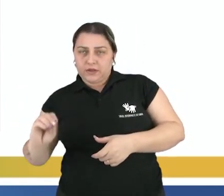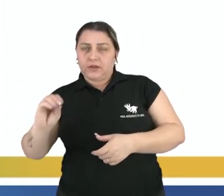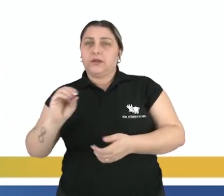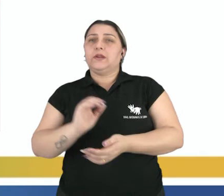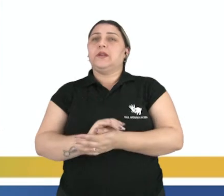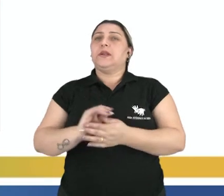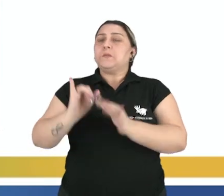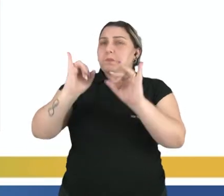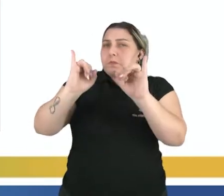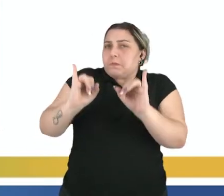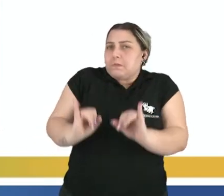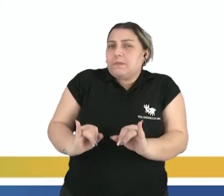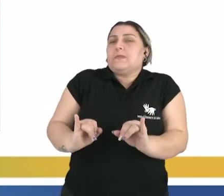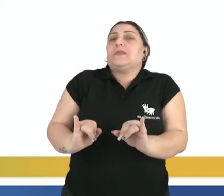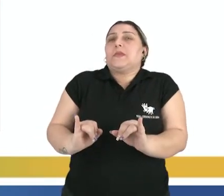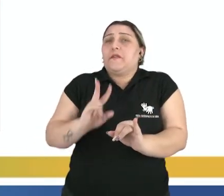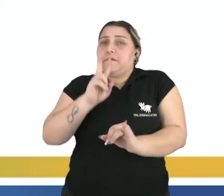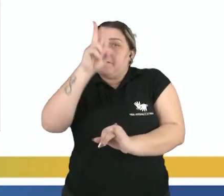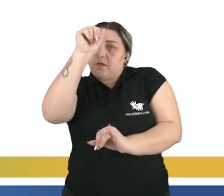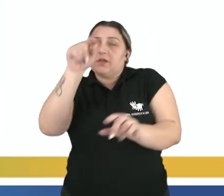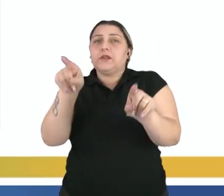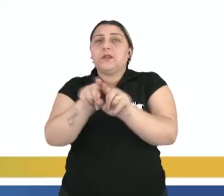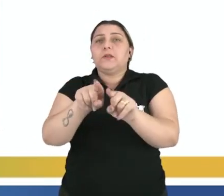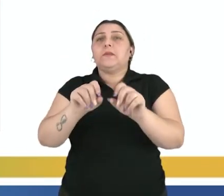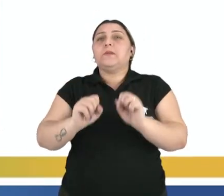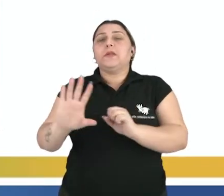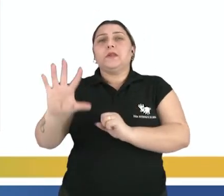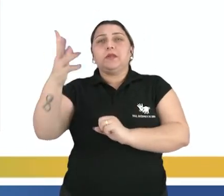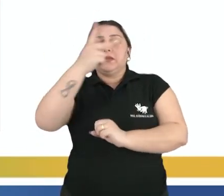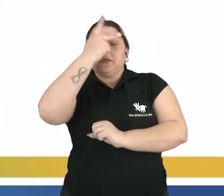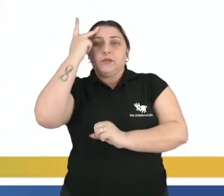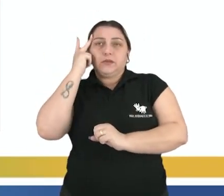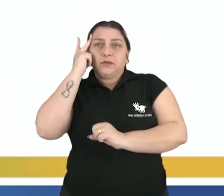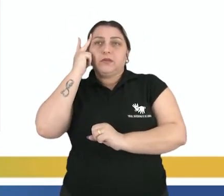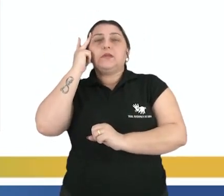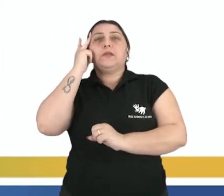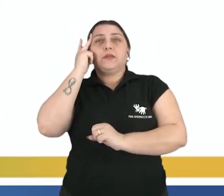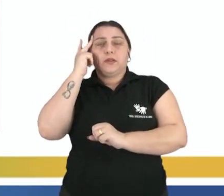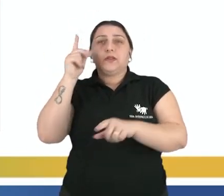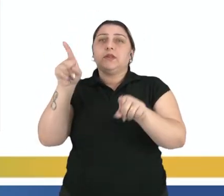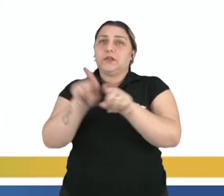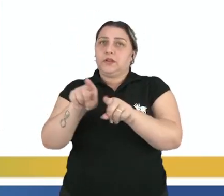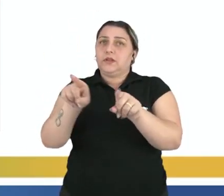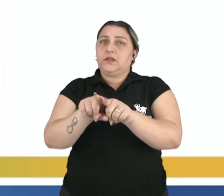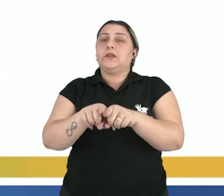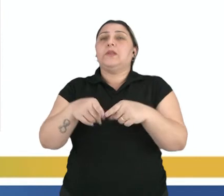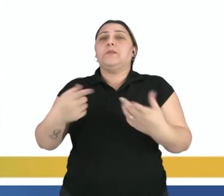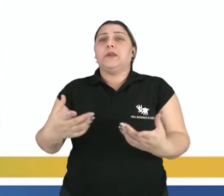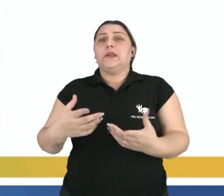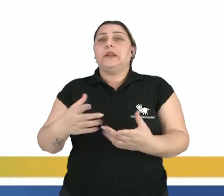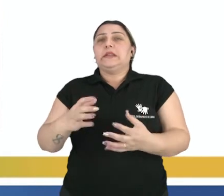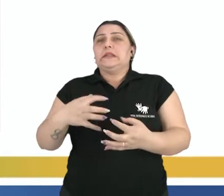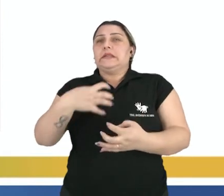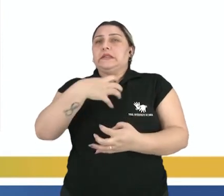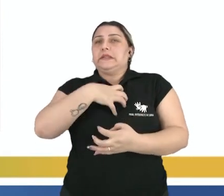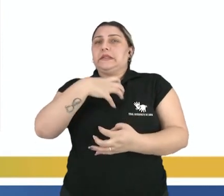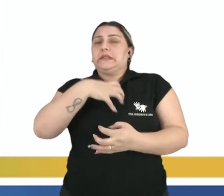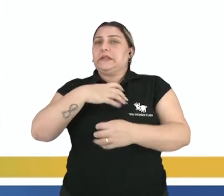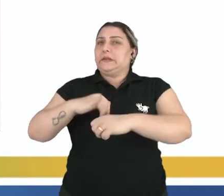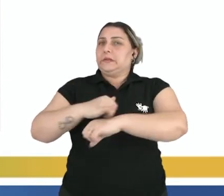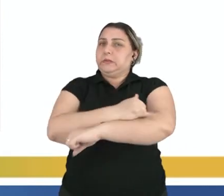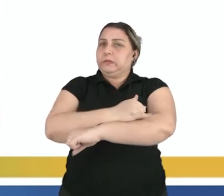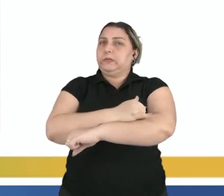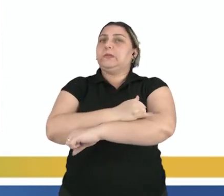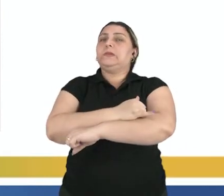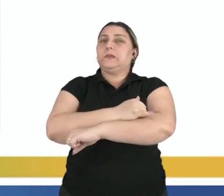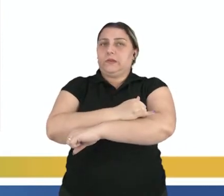a magreza extrema, que também pode acontecer com as pessoas que provocam também isto, né? Que se sente que estão acima